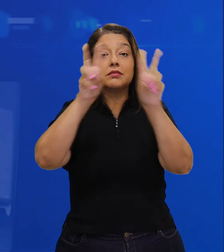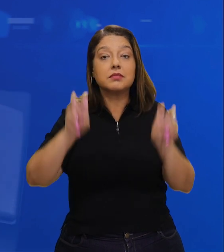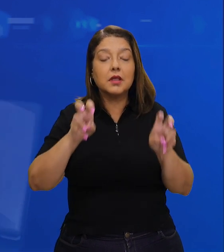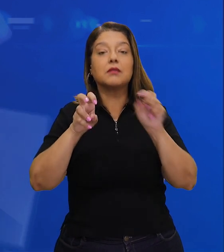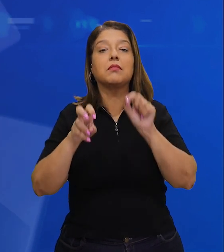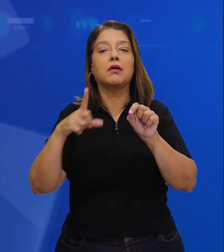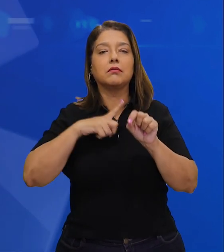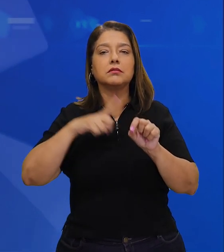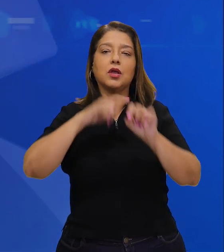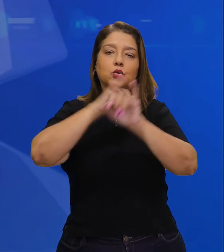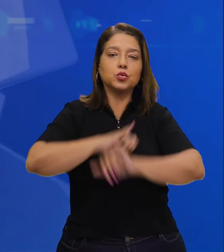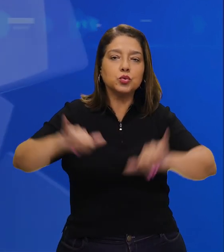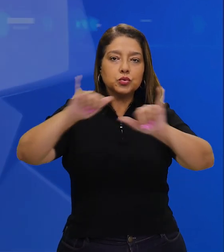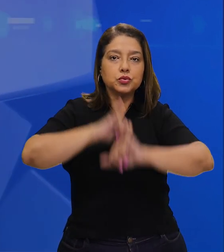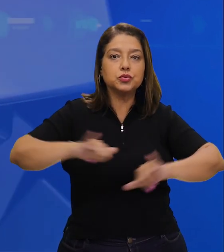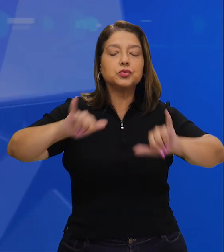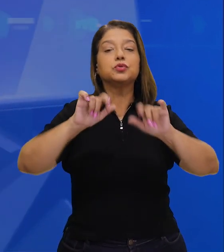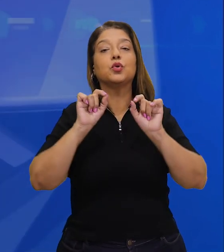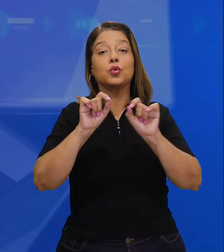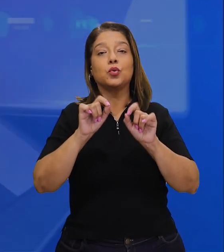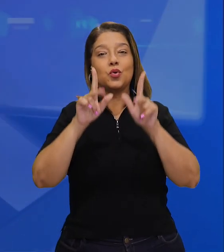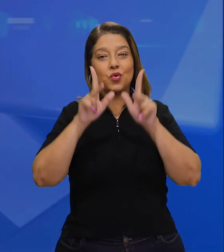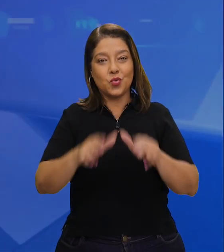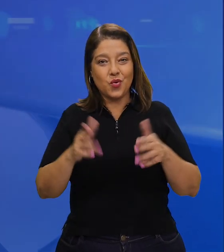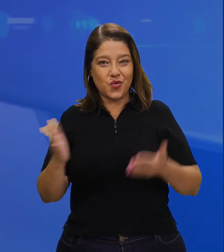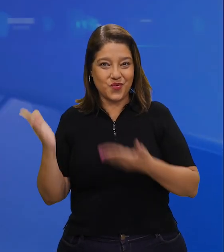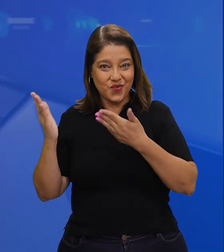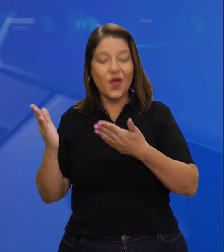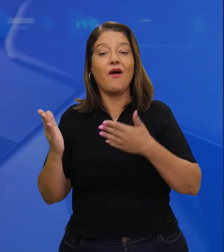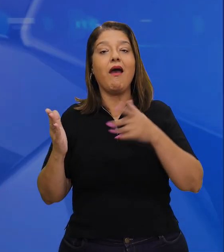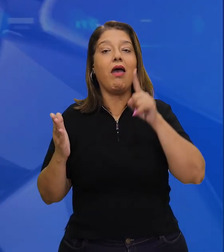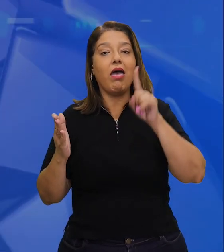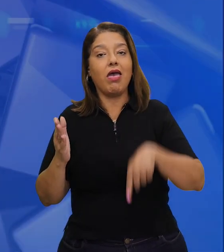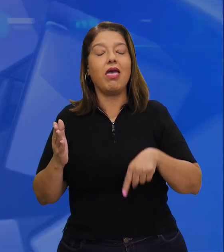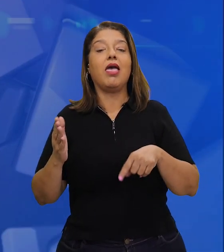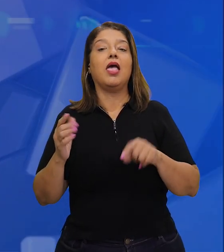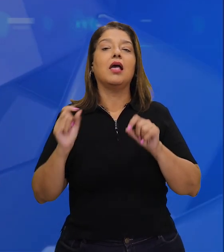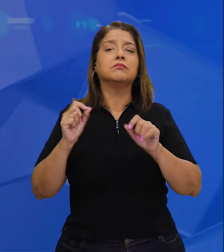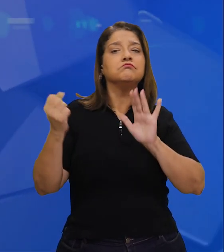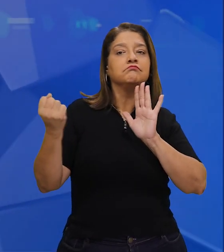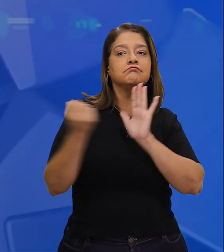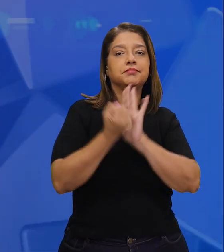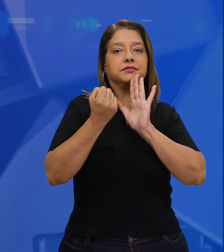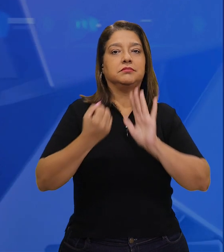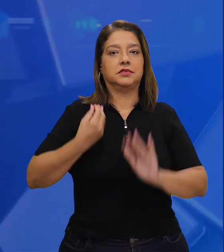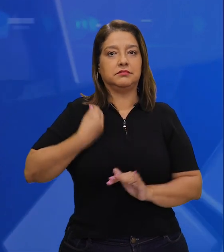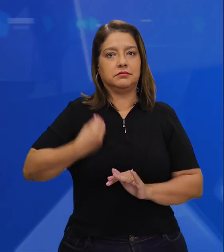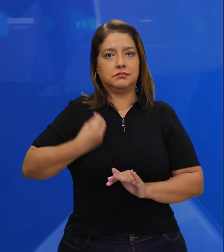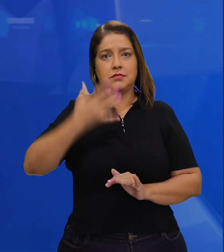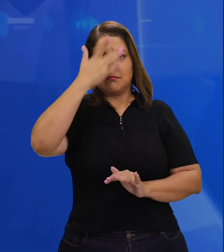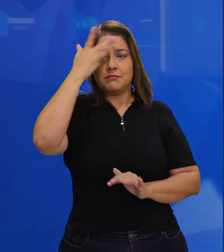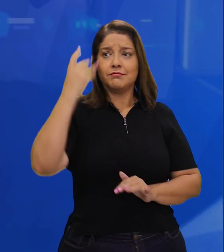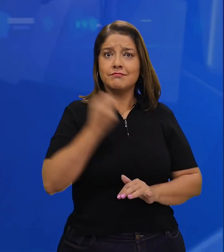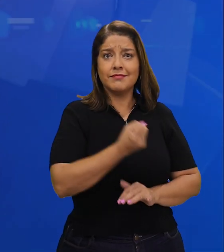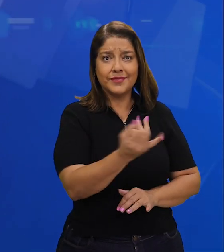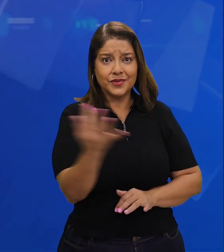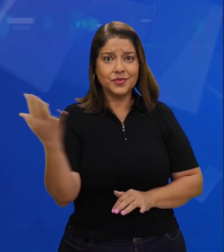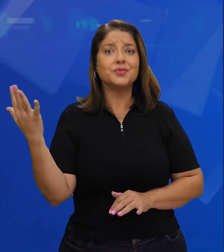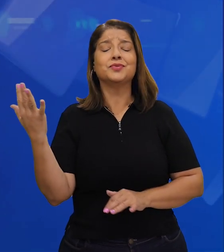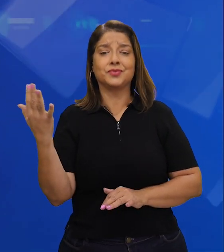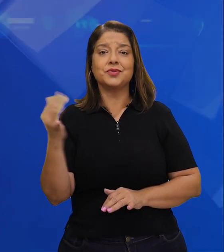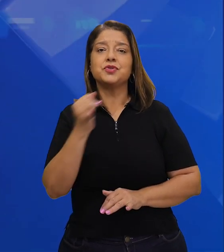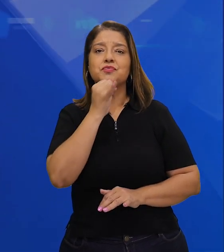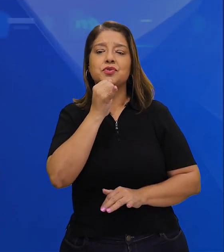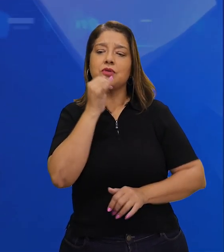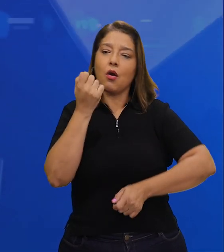as notícias, como vimos, são aqueles que impactam a vida de muitas pessoas, como